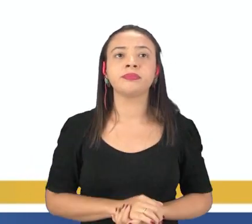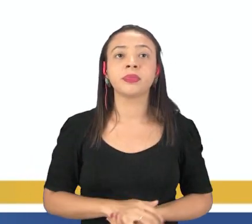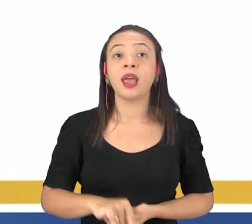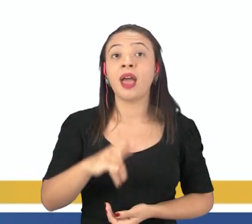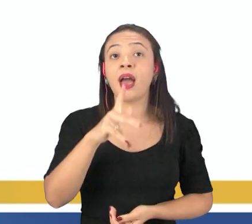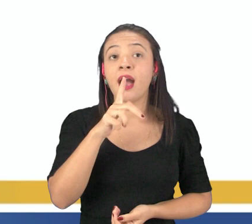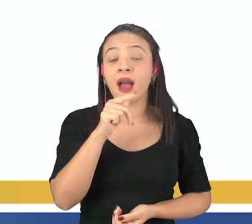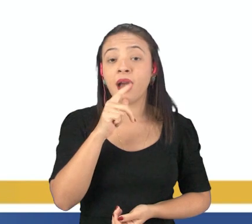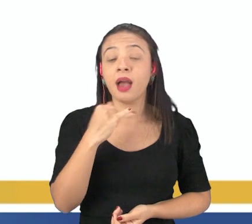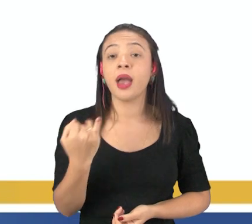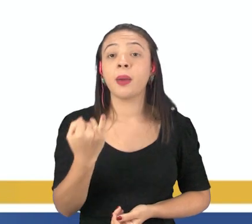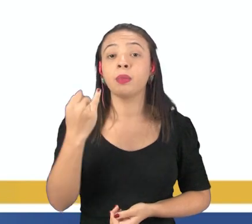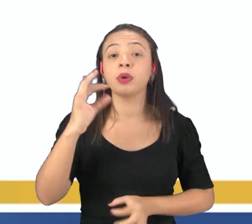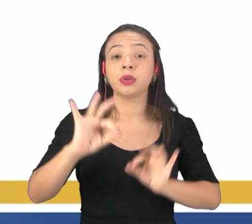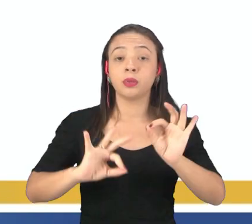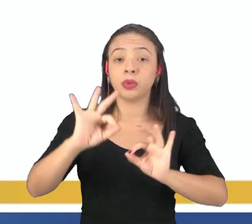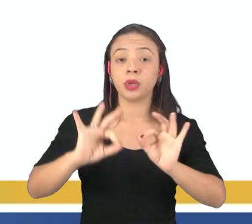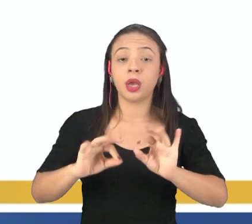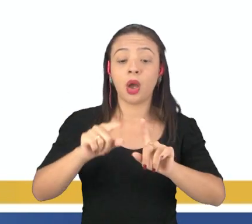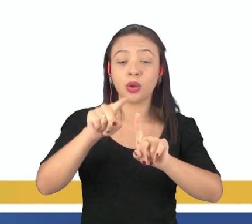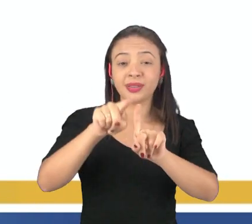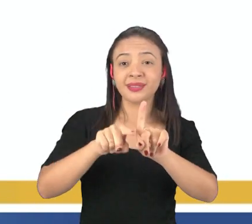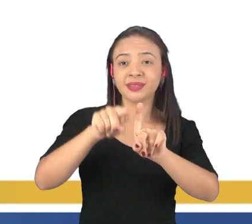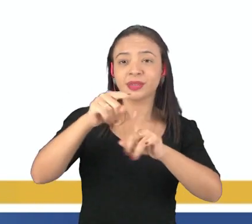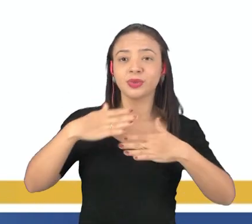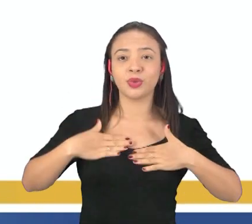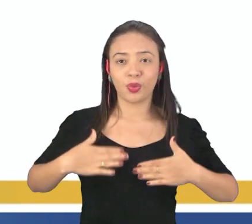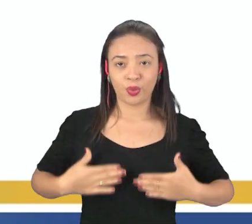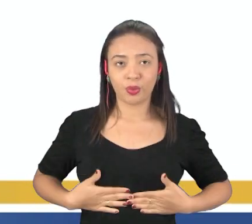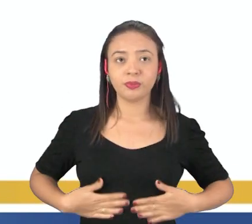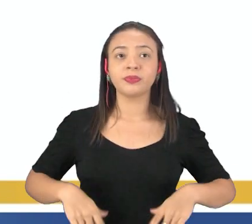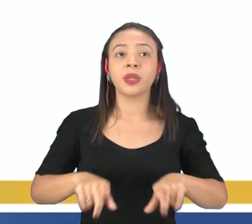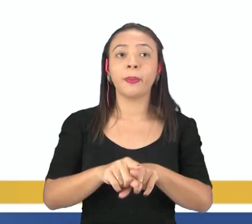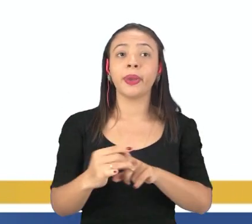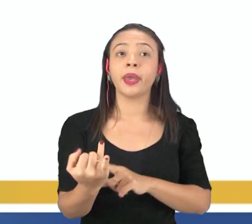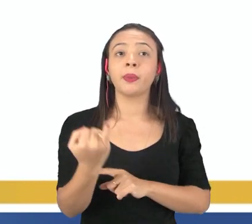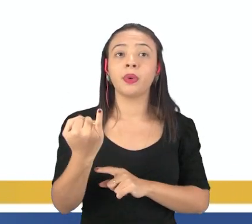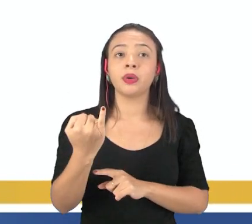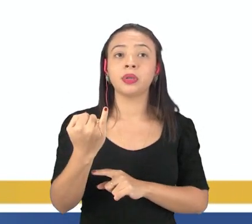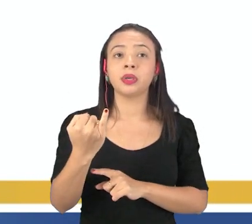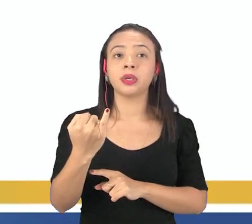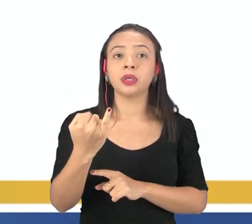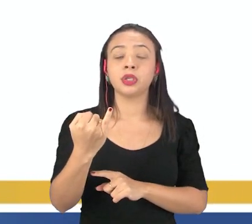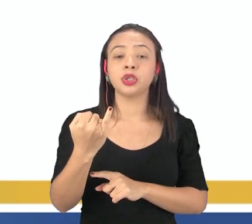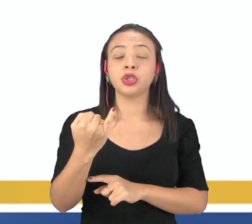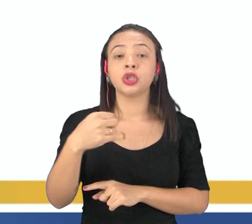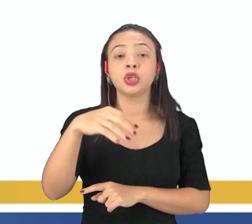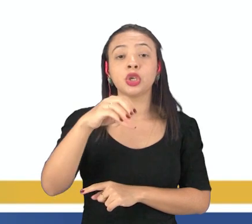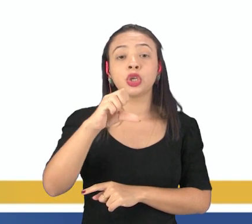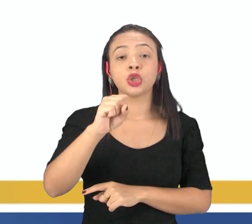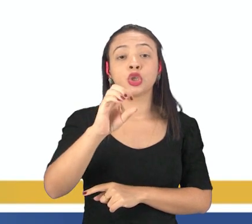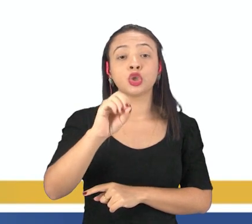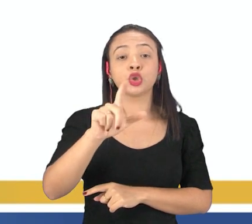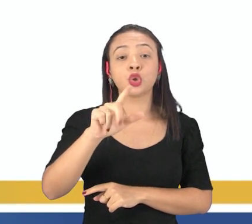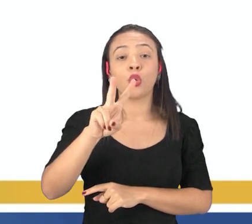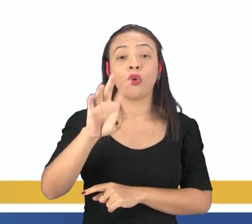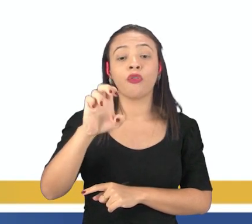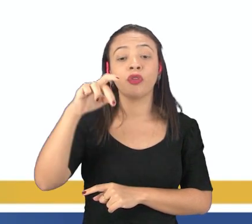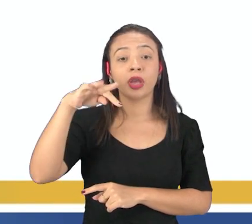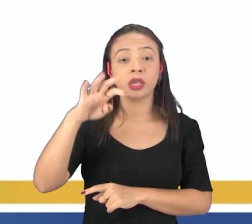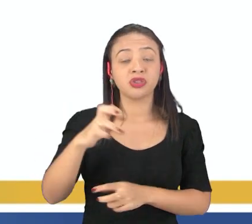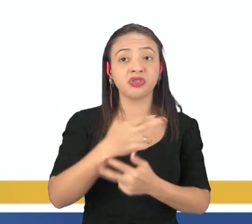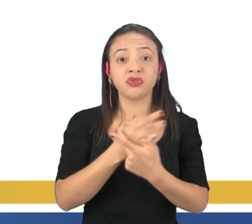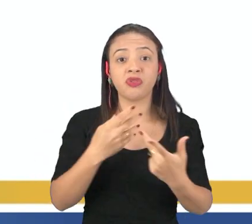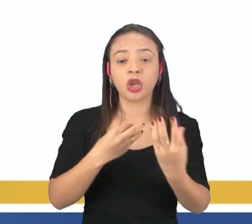aí, que seriam: a água é importante para regular a temperatura do nosso corpo, é importante para atuar como solvente de